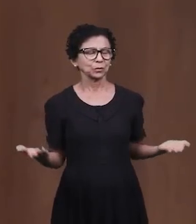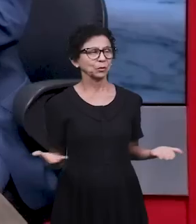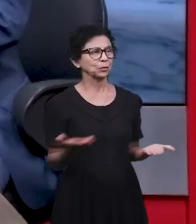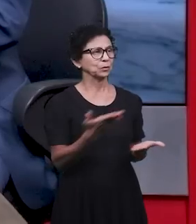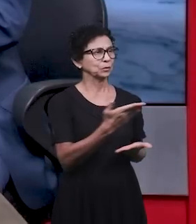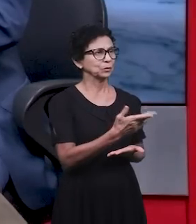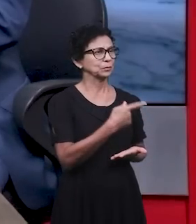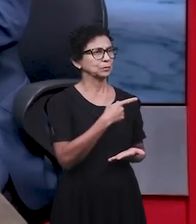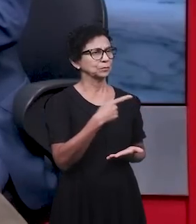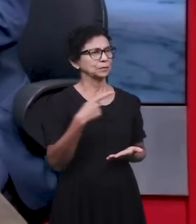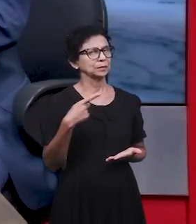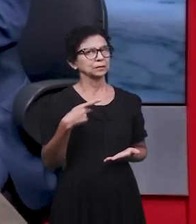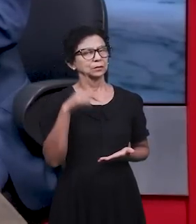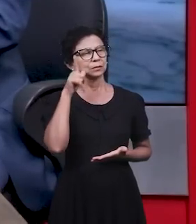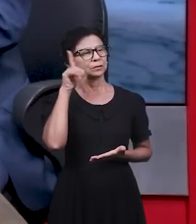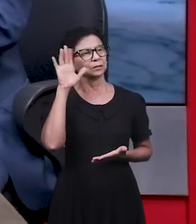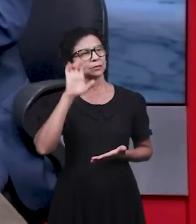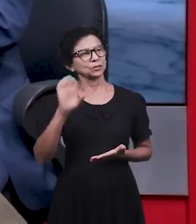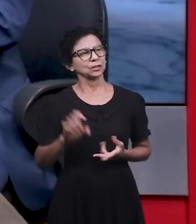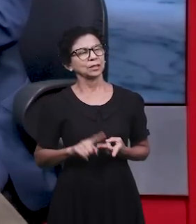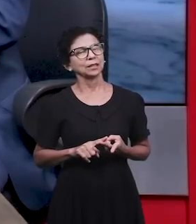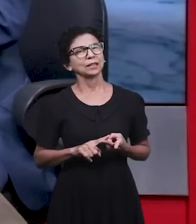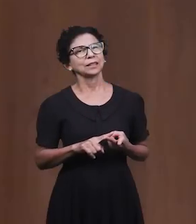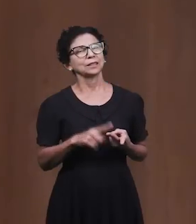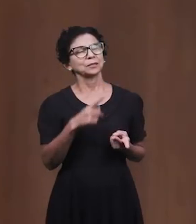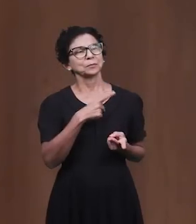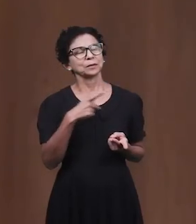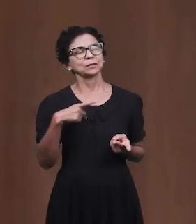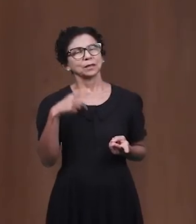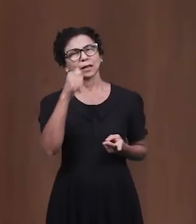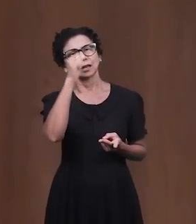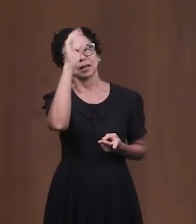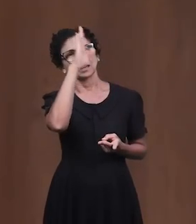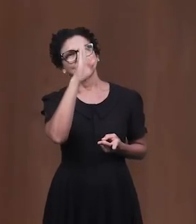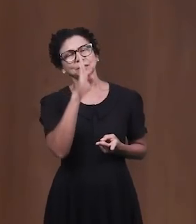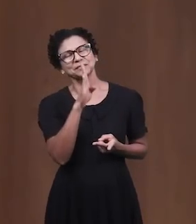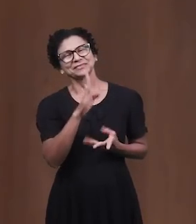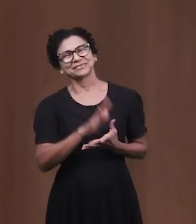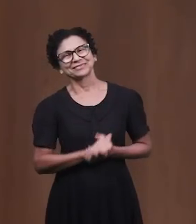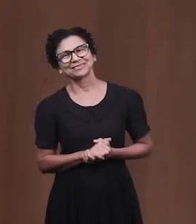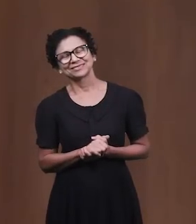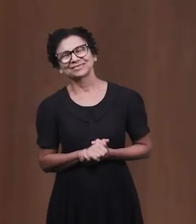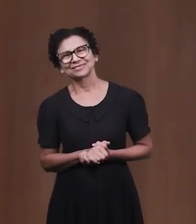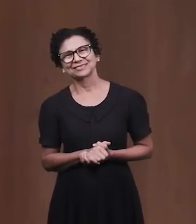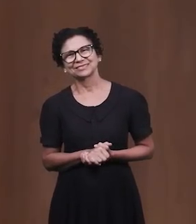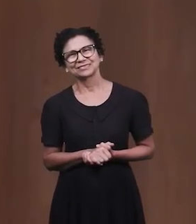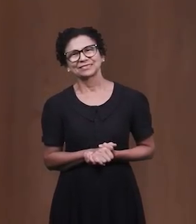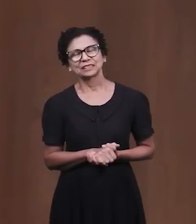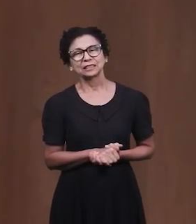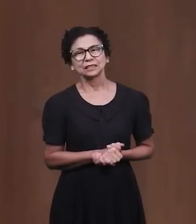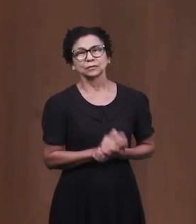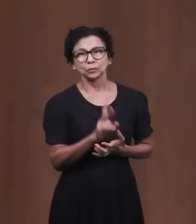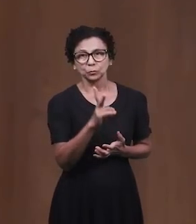a paz do Senhor, pastor Luiz Eugênio, paz do Senhor a todos. Paz do Senhor, pastor Alexandre. Nós vamos